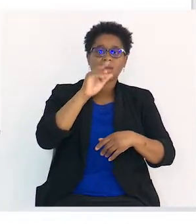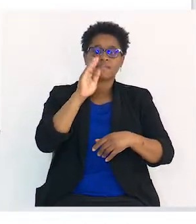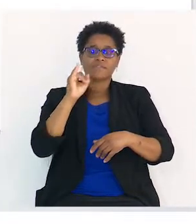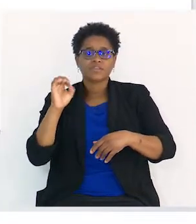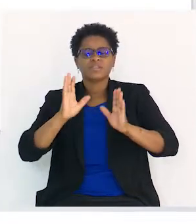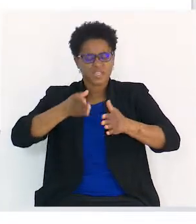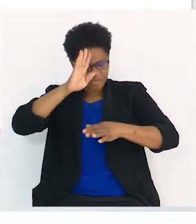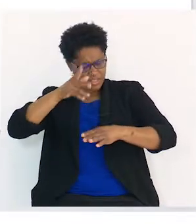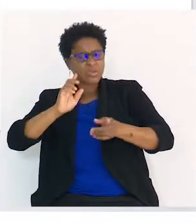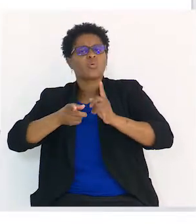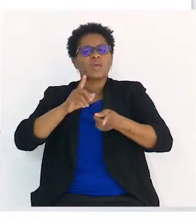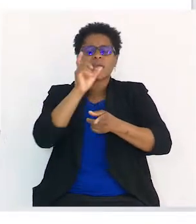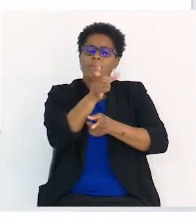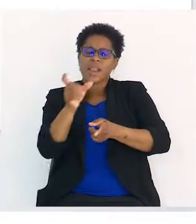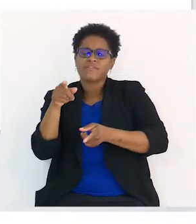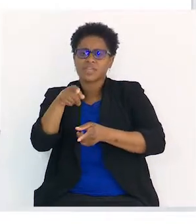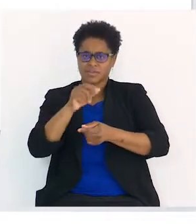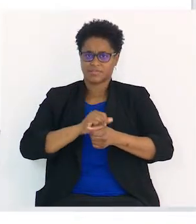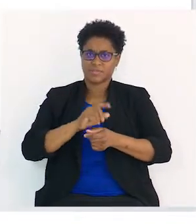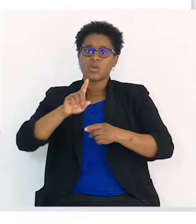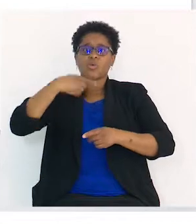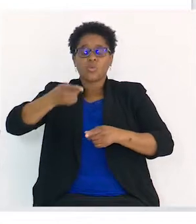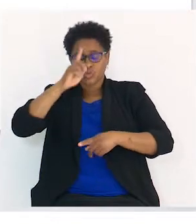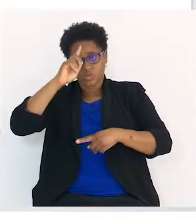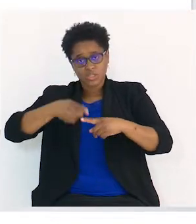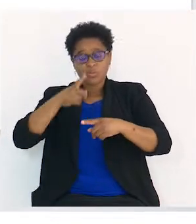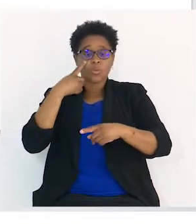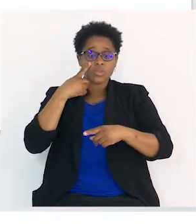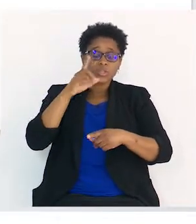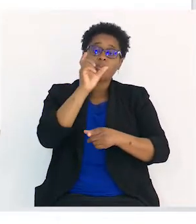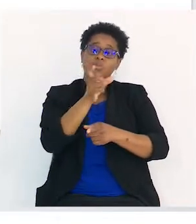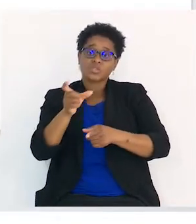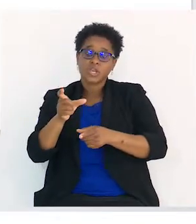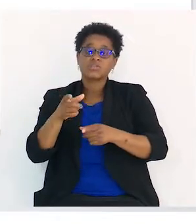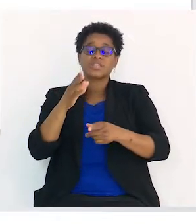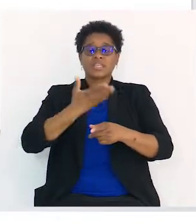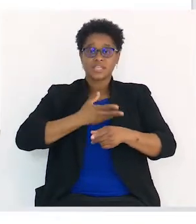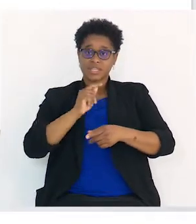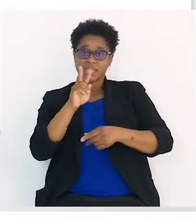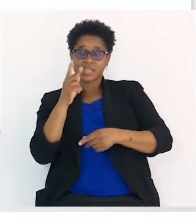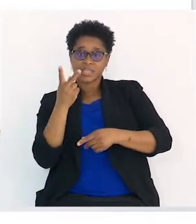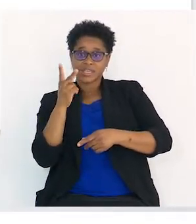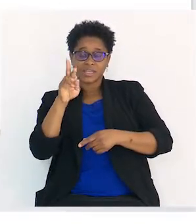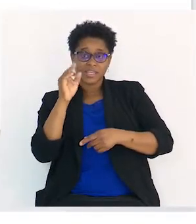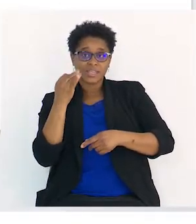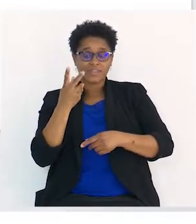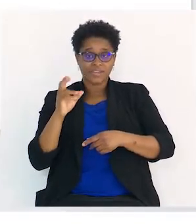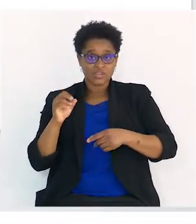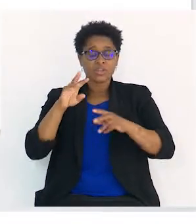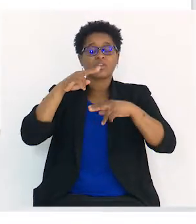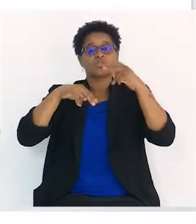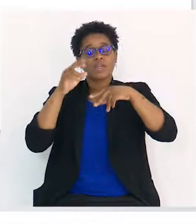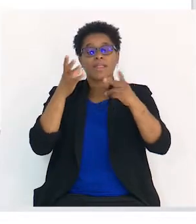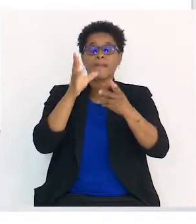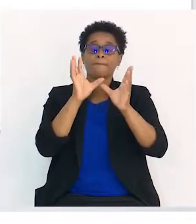aí. Outro objetivo é conhecer o processo de derivação na formação de palavras e depois construir